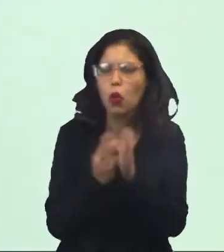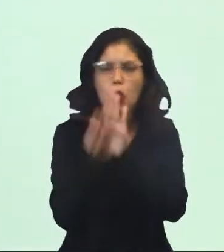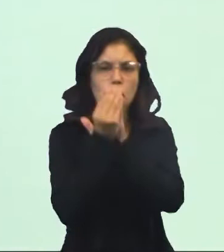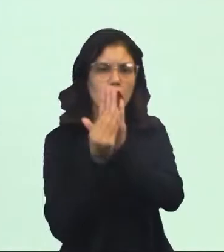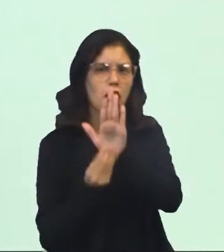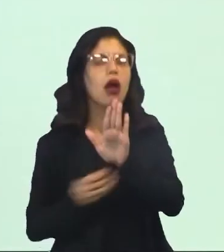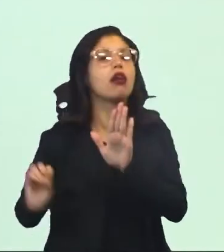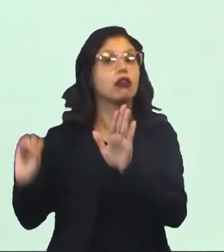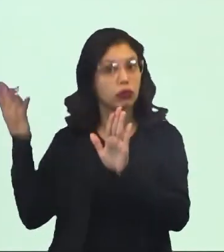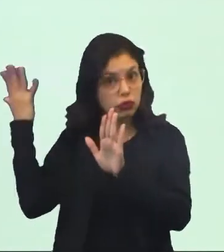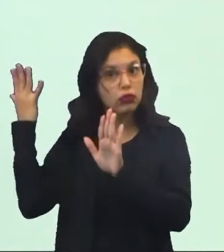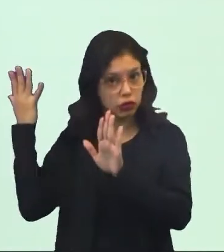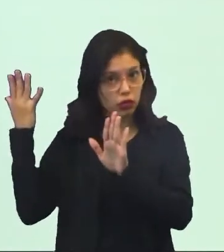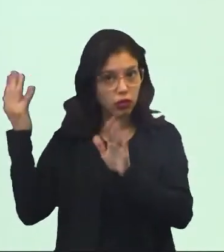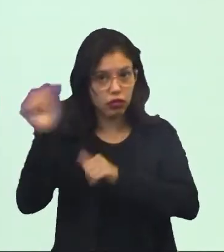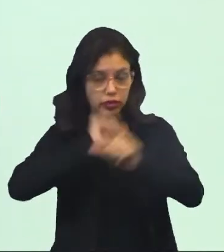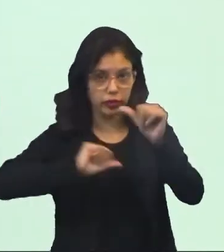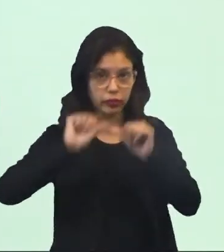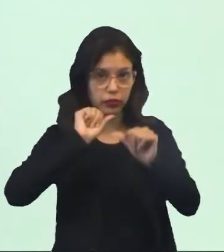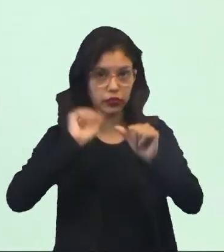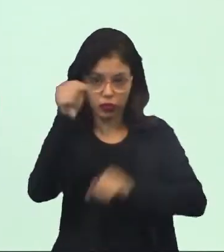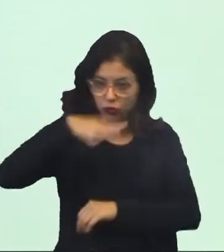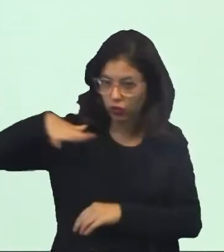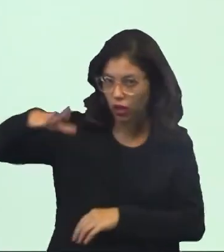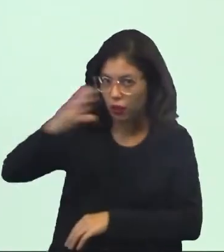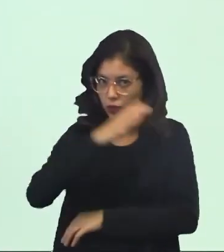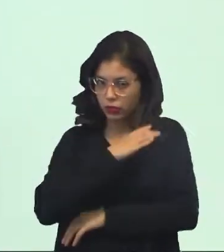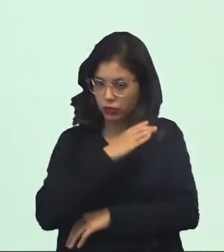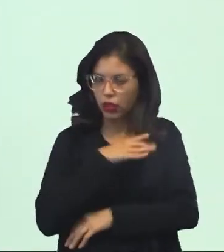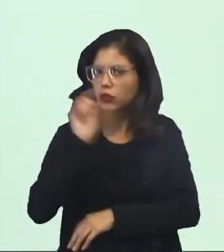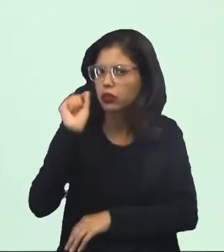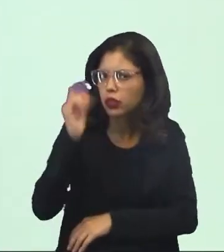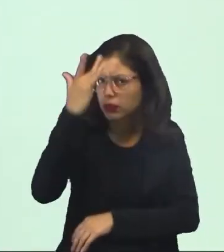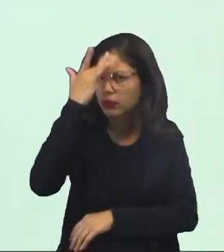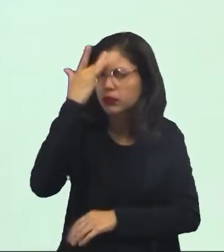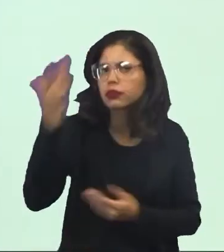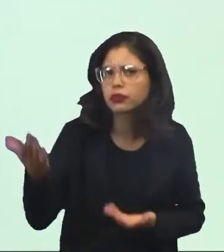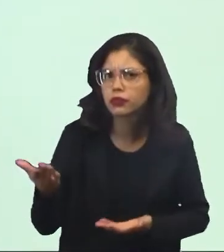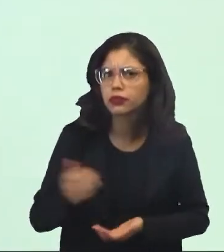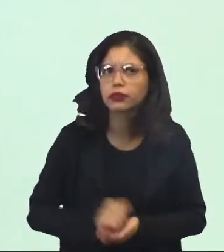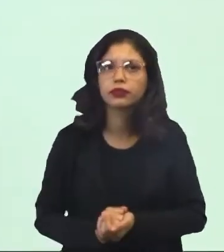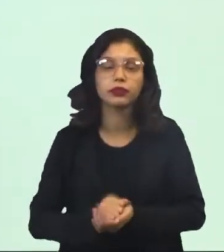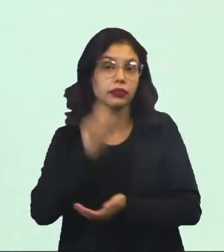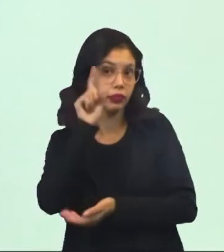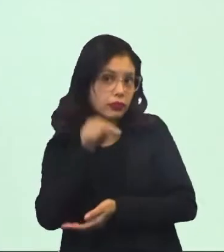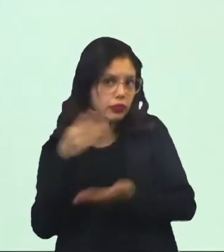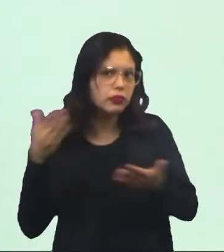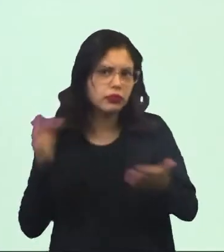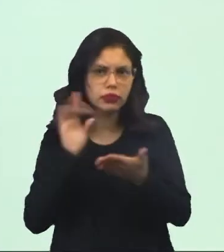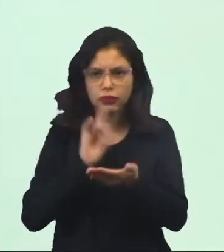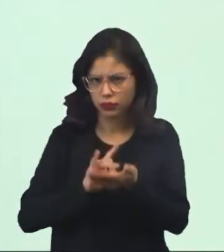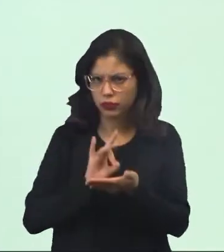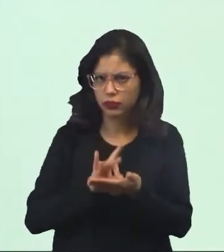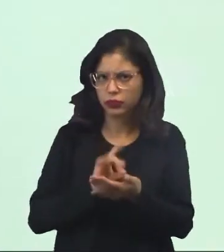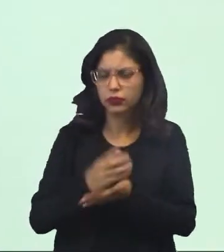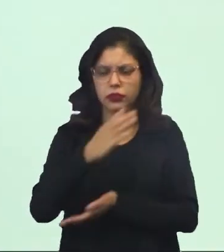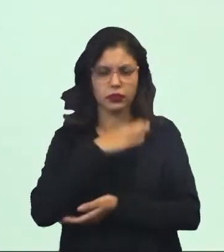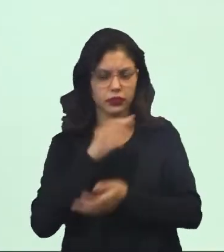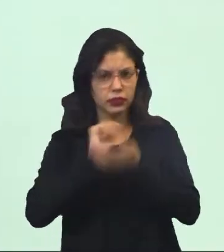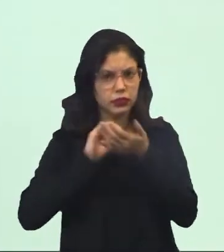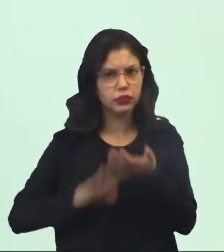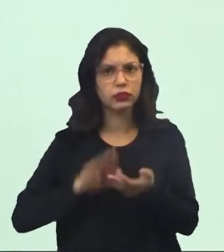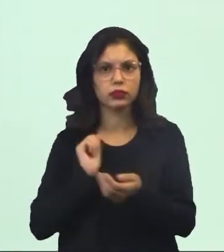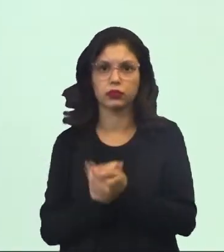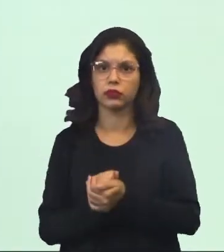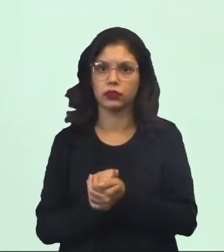que ocasiona essa mudança do campo para a cidade? O que você acha? Será por conta das atividades?